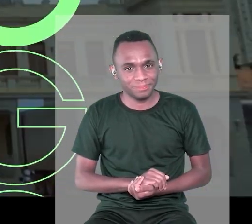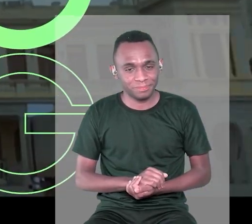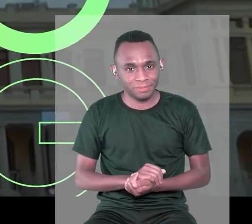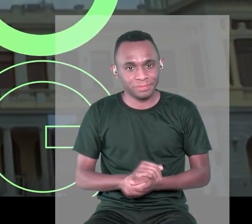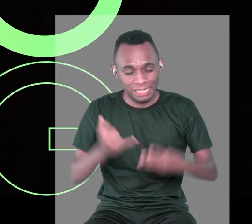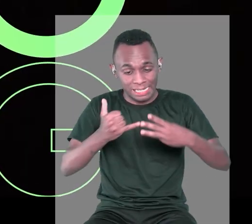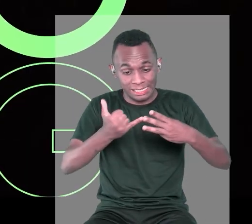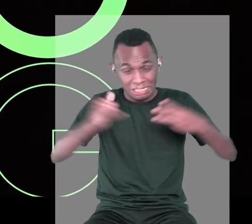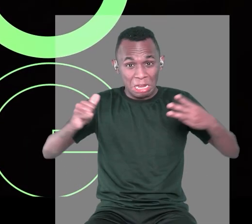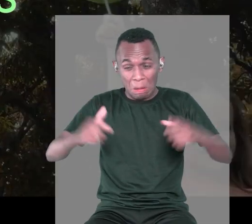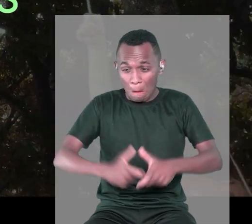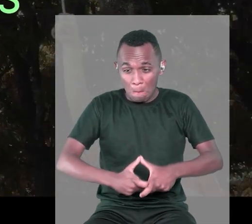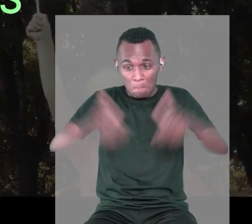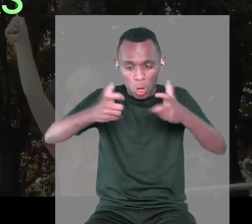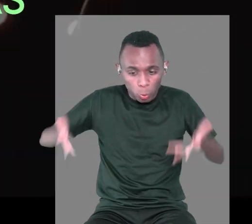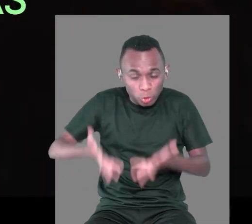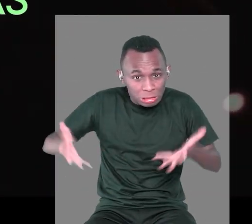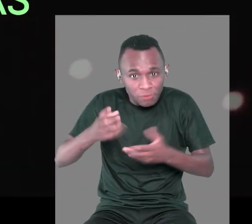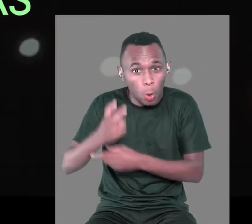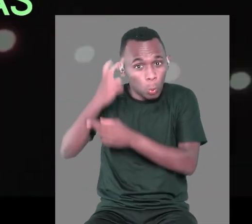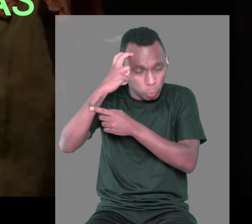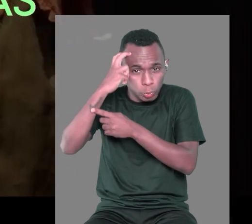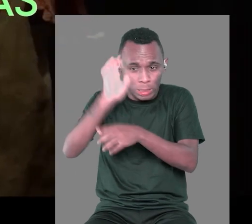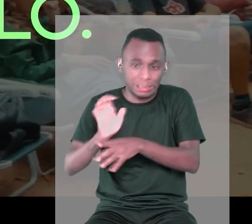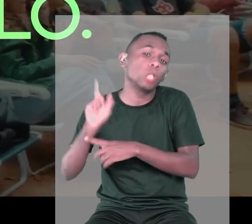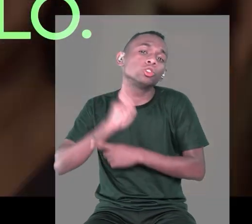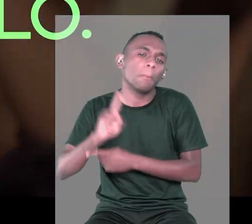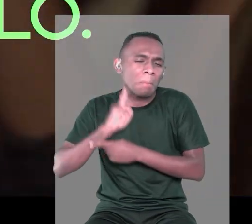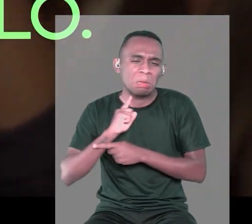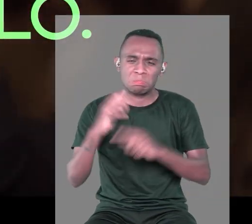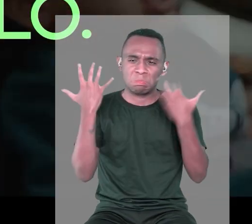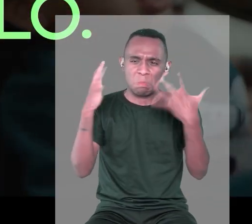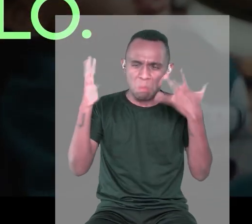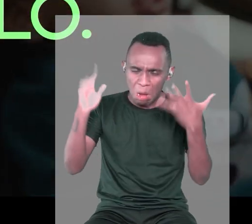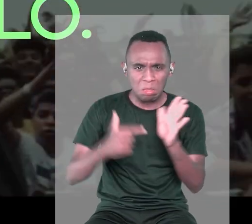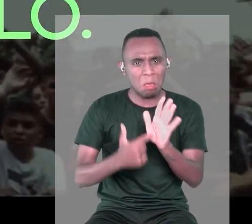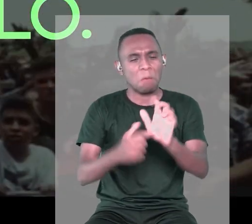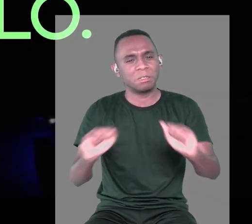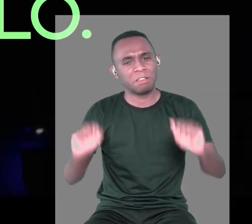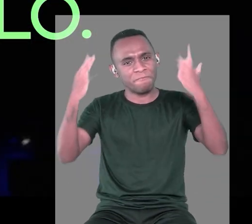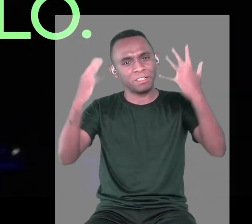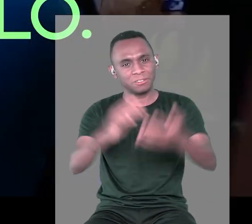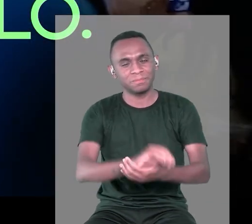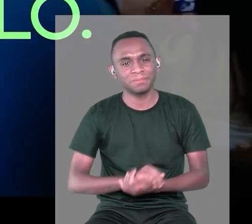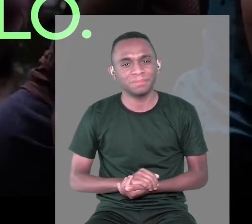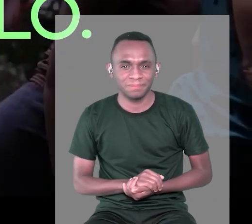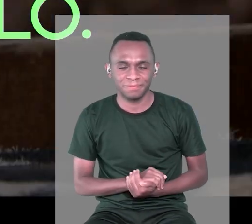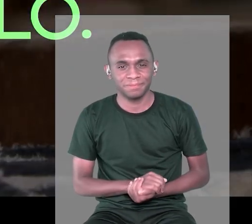A CEMIG, maior incentivadora da cultura de Minas, aplaude de pé este espetáculo.